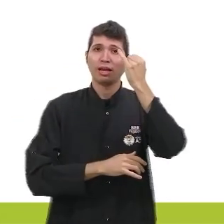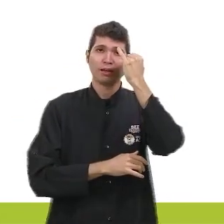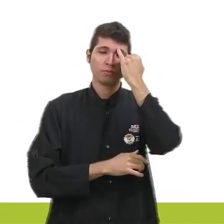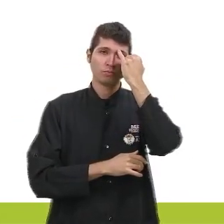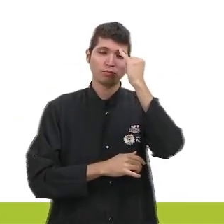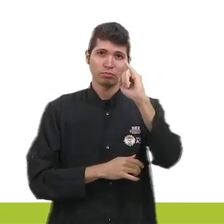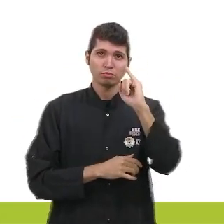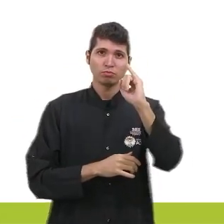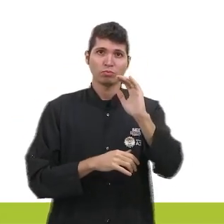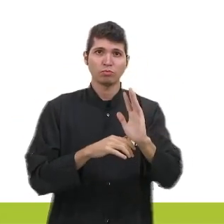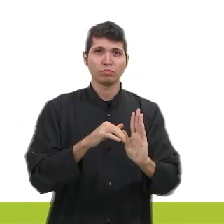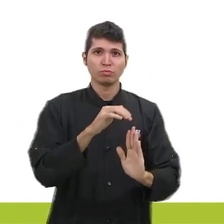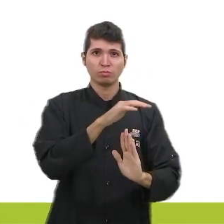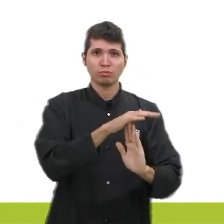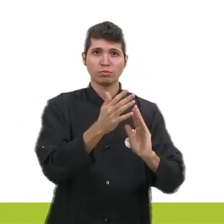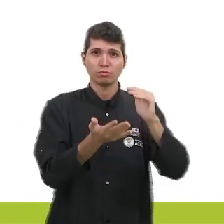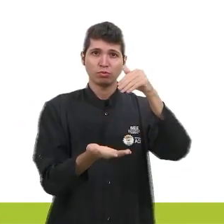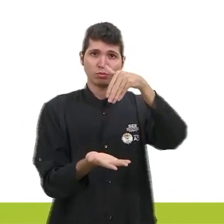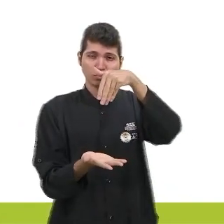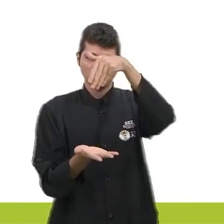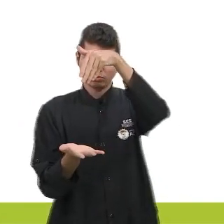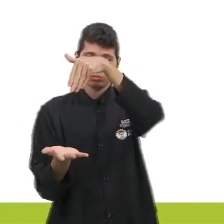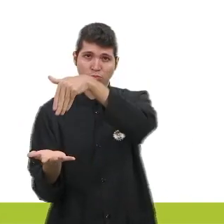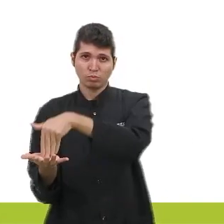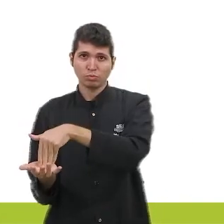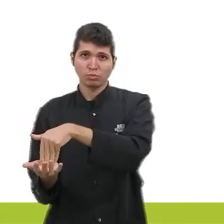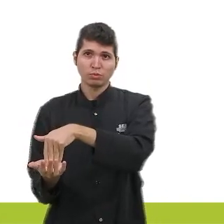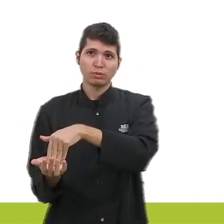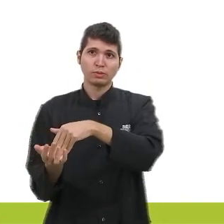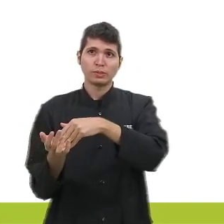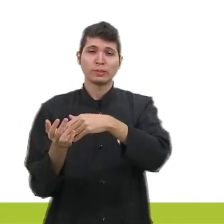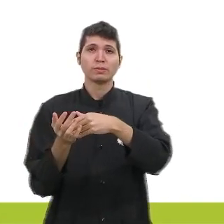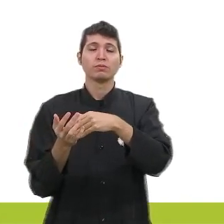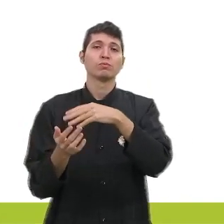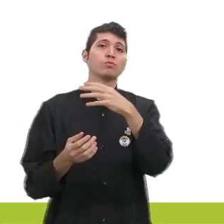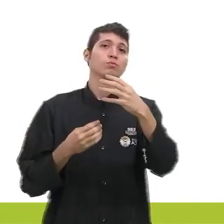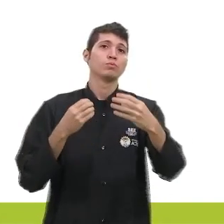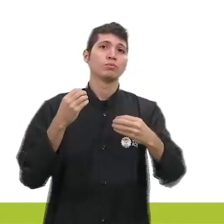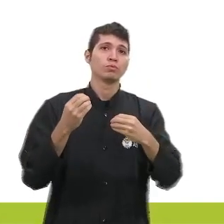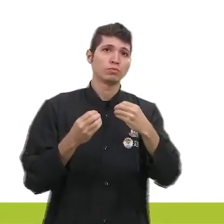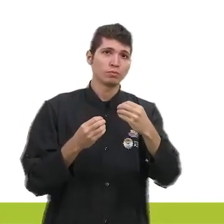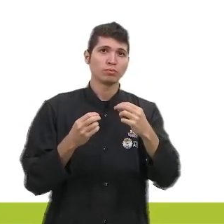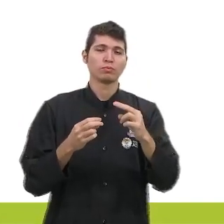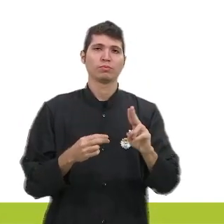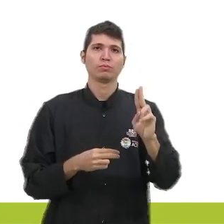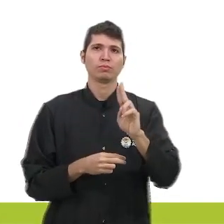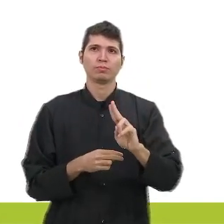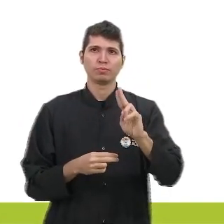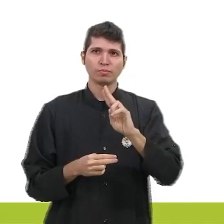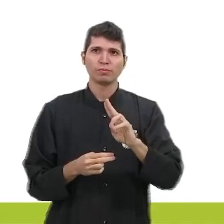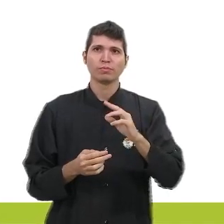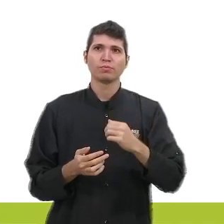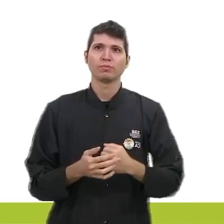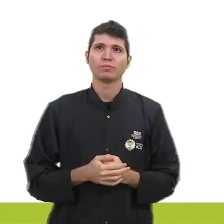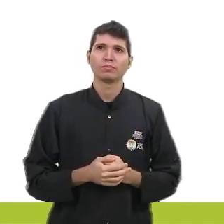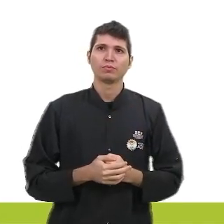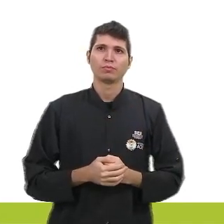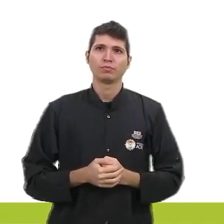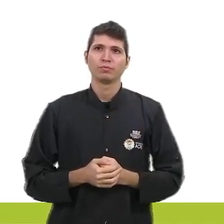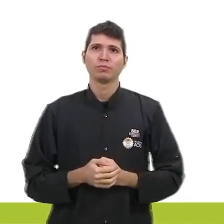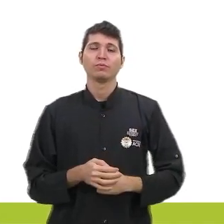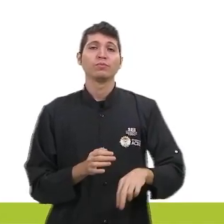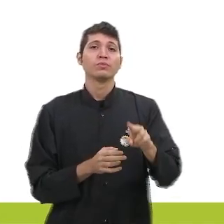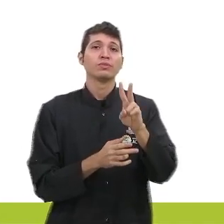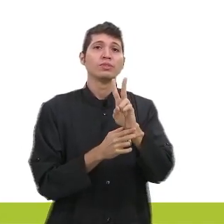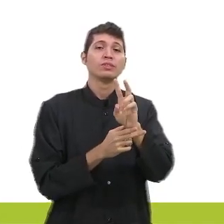de máximo e ponto de mínimo. Nas duas relações, a gente vai trabalhar uma coisa chamada vértice da parábola. Professor, o que é isso,